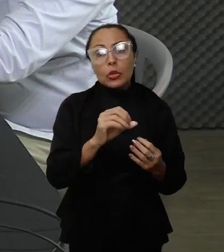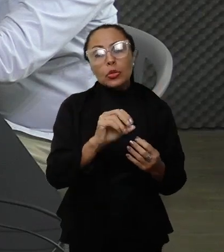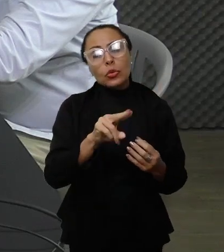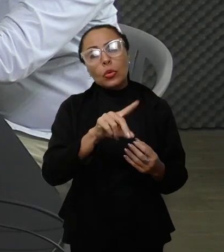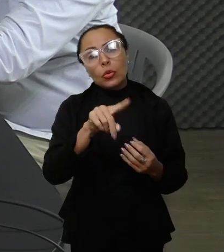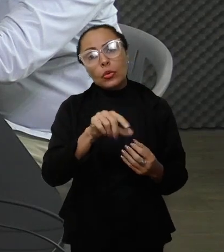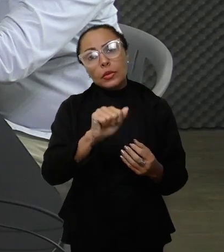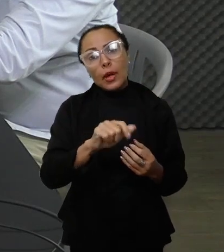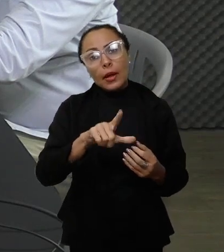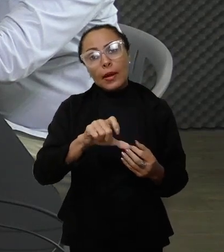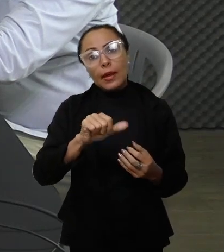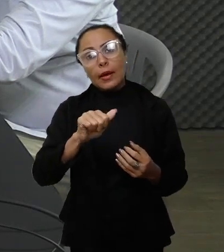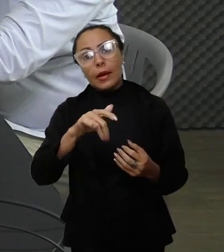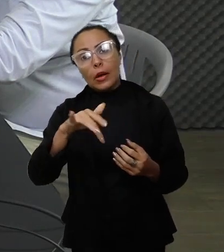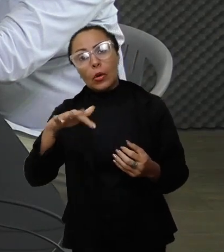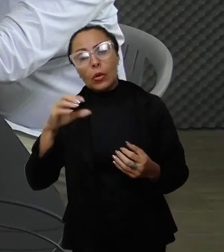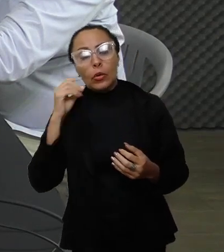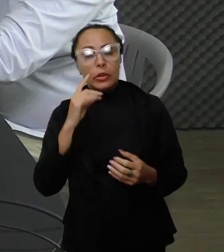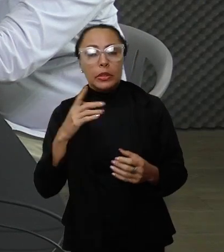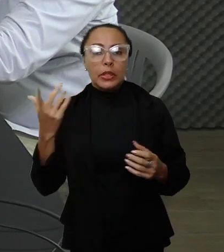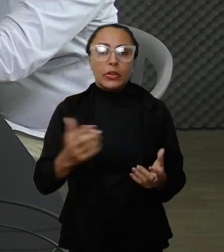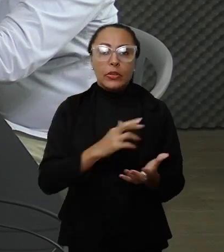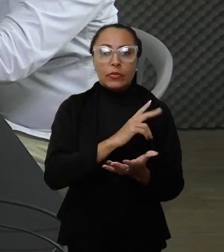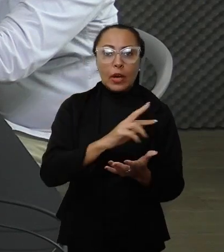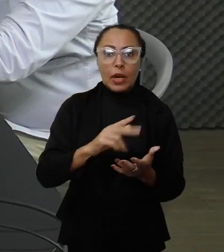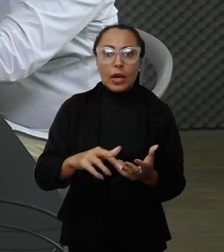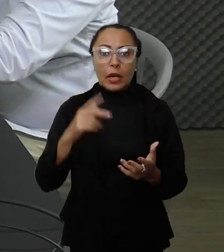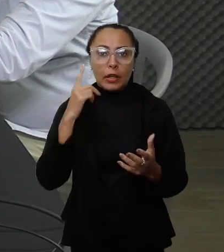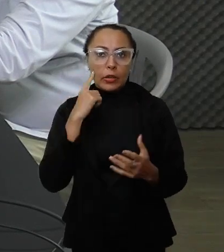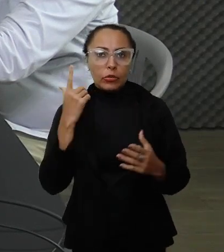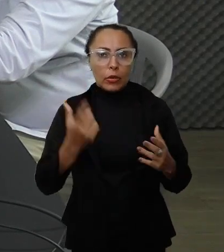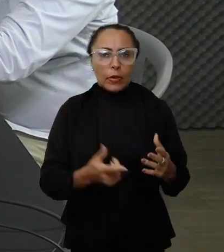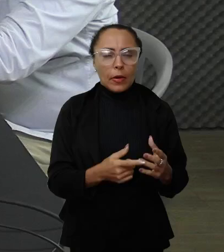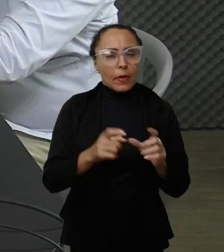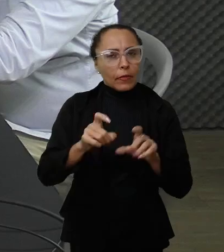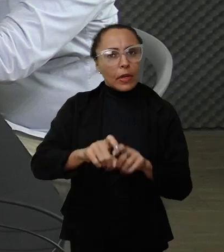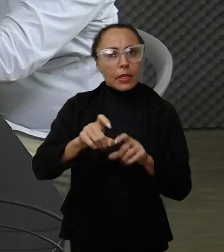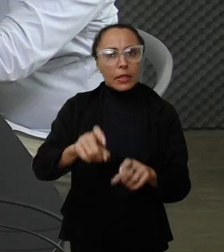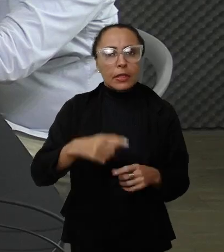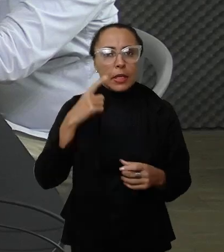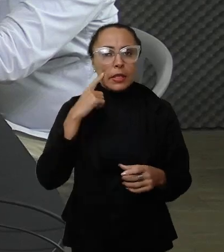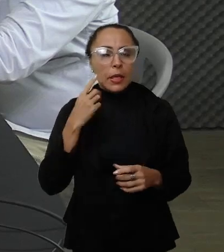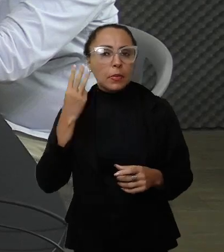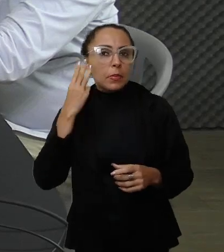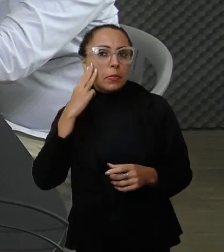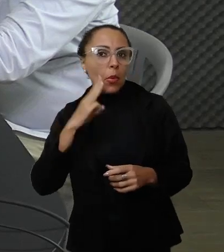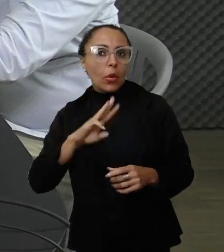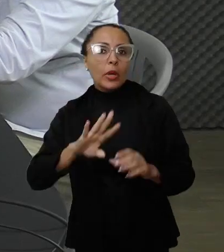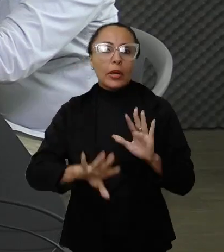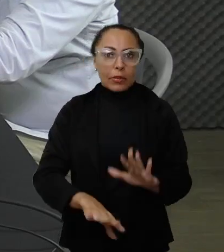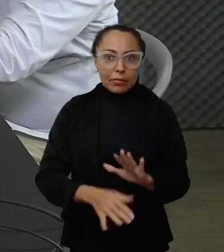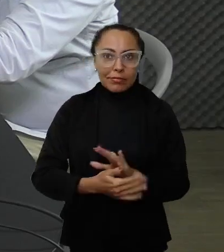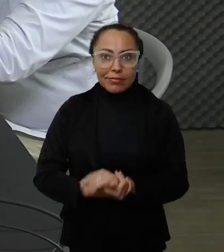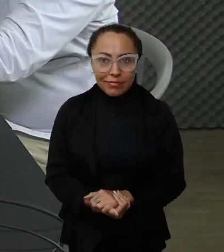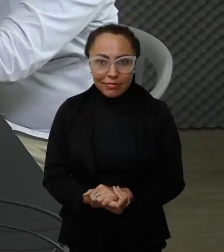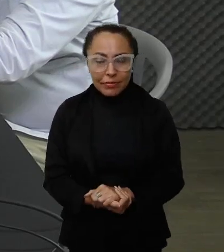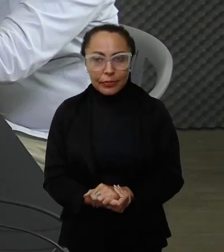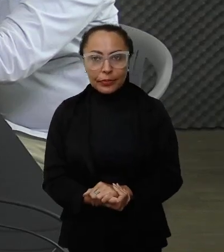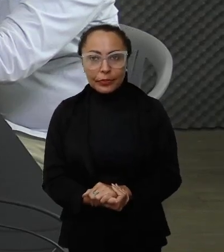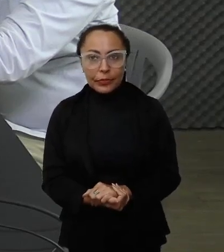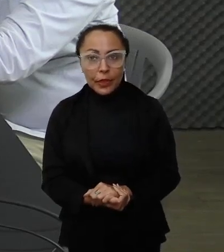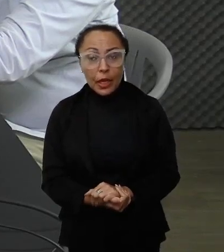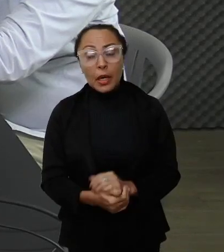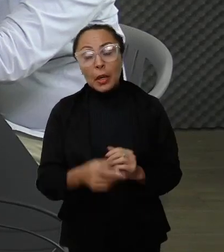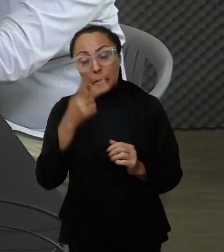família que tem várias propriedades em Moreno. E eu não sei se a pessoa que